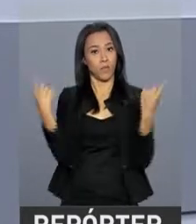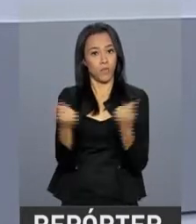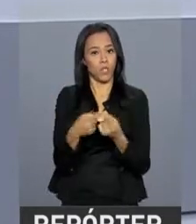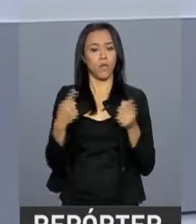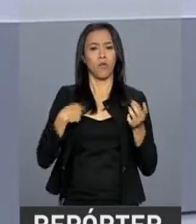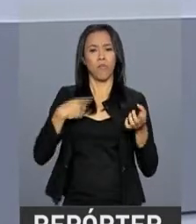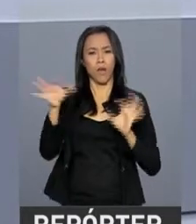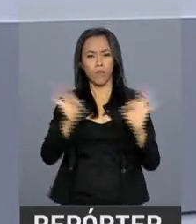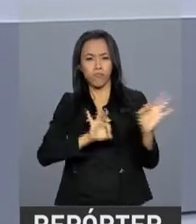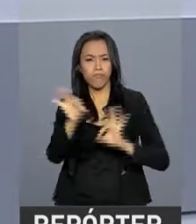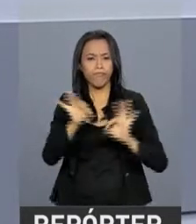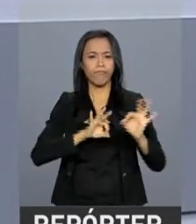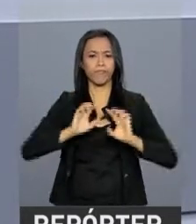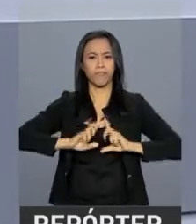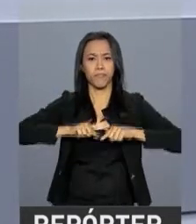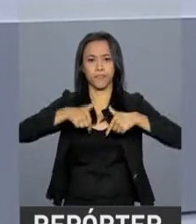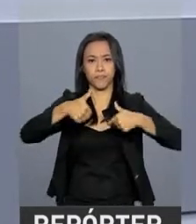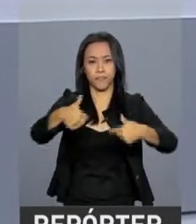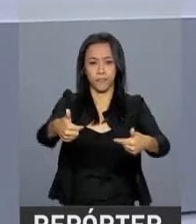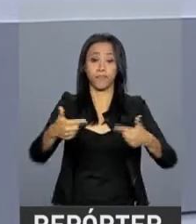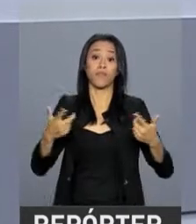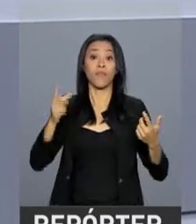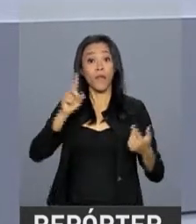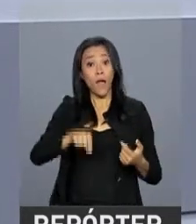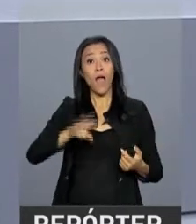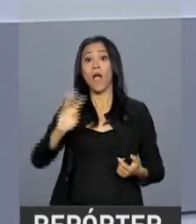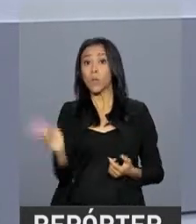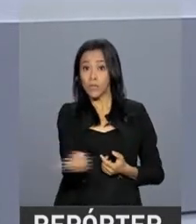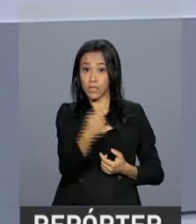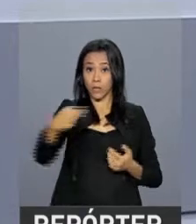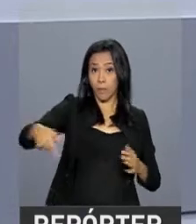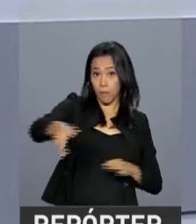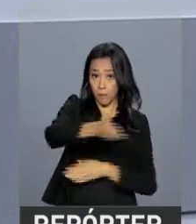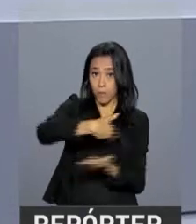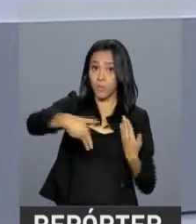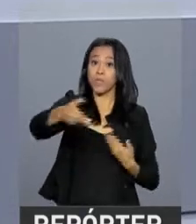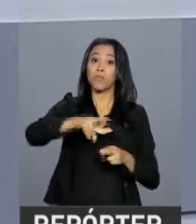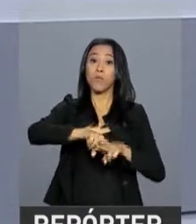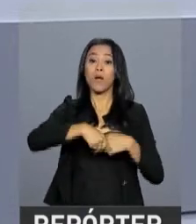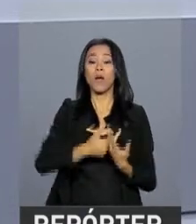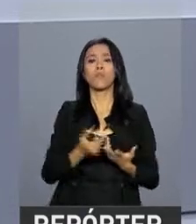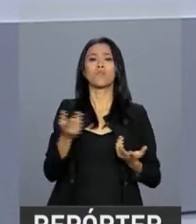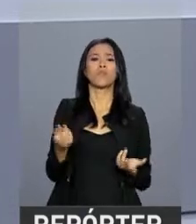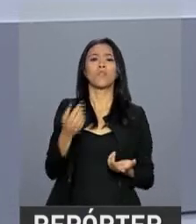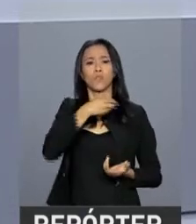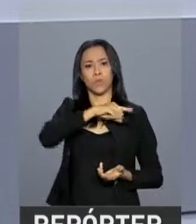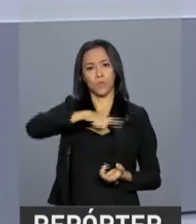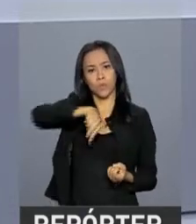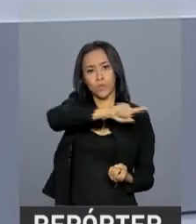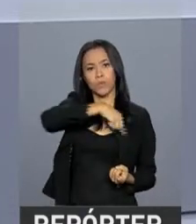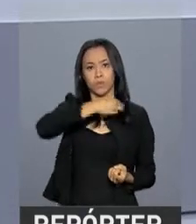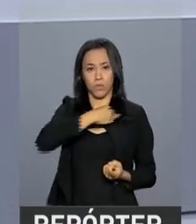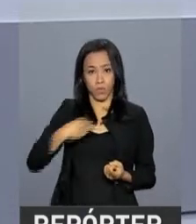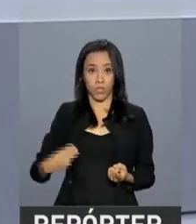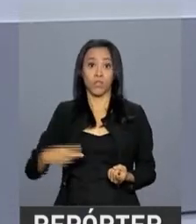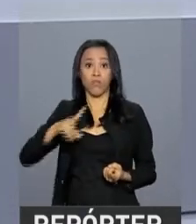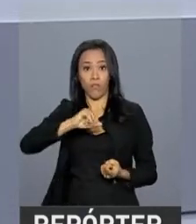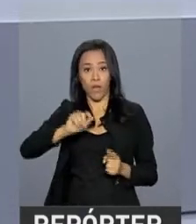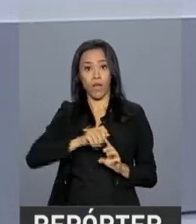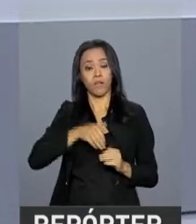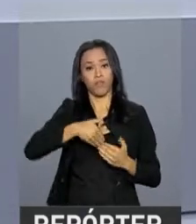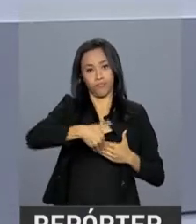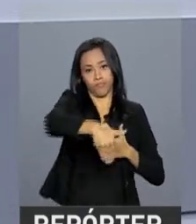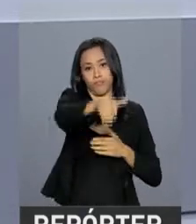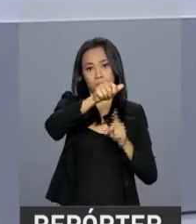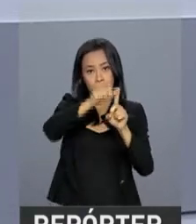trabalhos a mudança na esplanada ocorreu em função da saída de ministros que vão disputar as eleições de outubro na cerimônia de posse o presidente